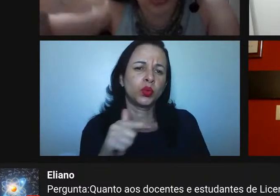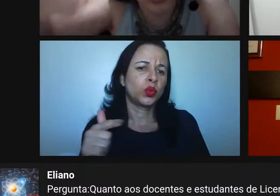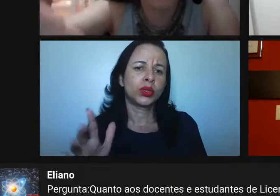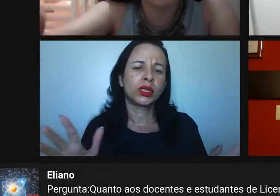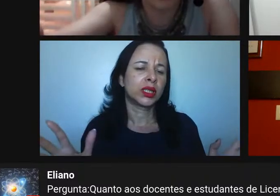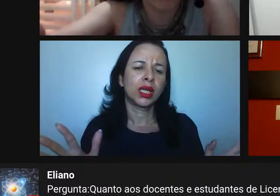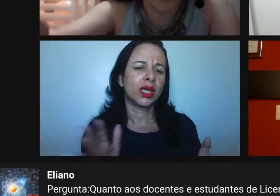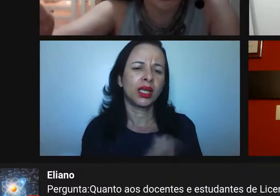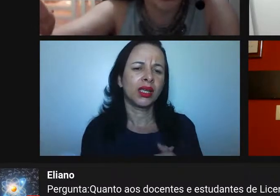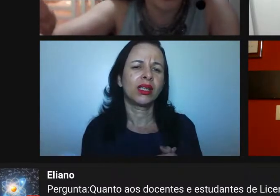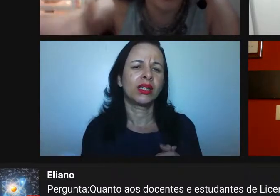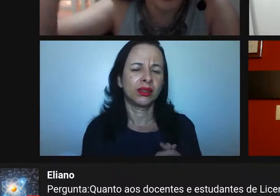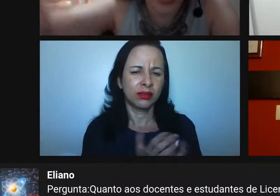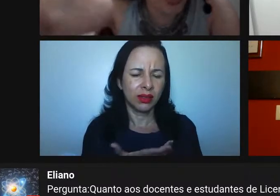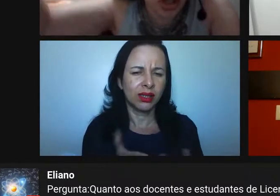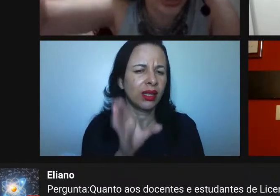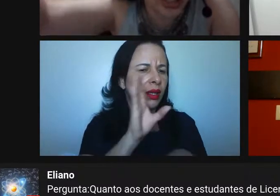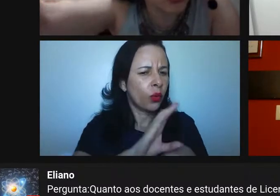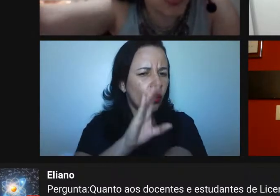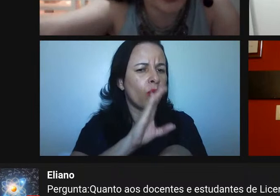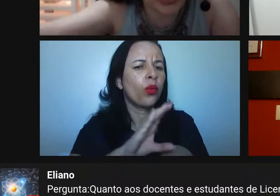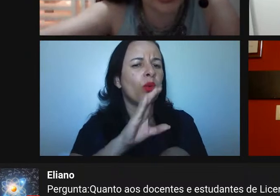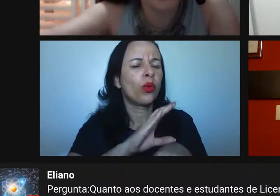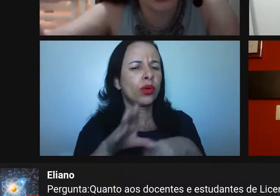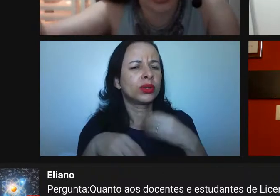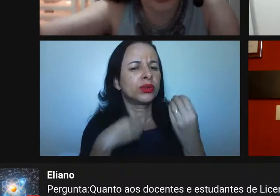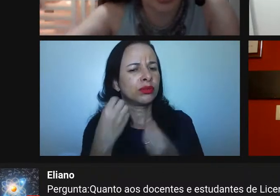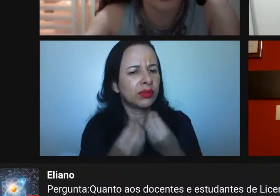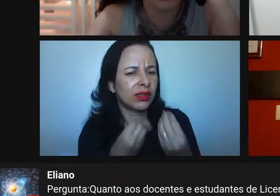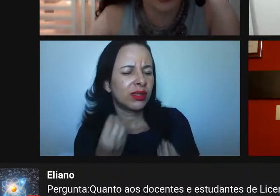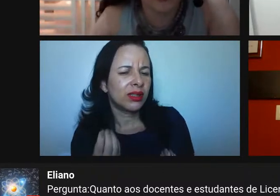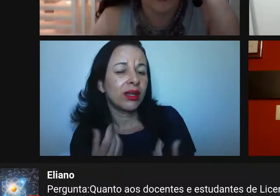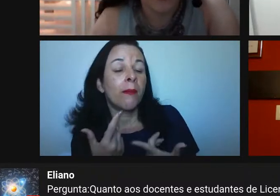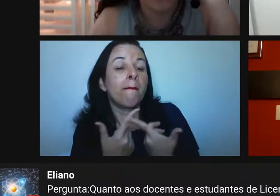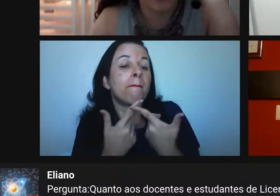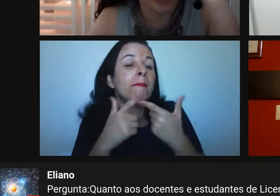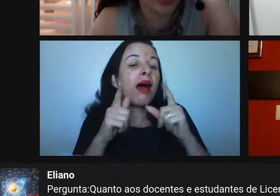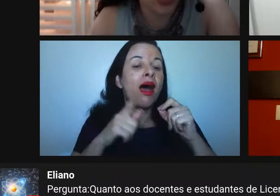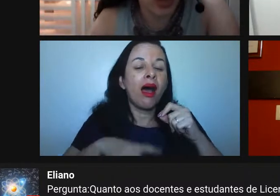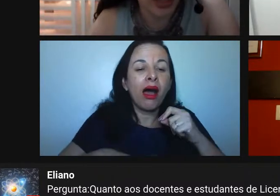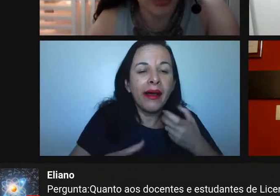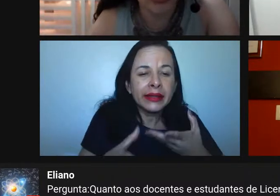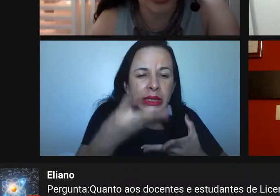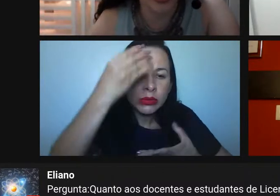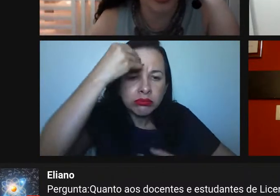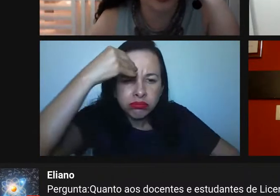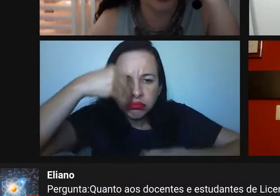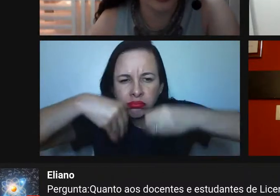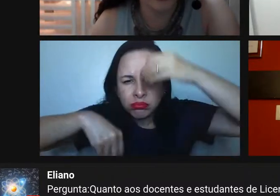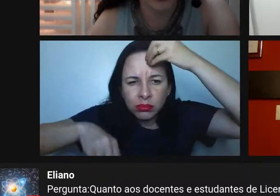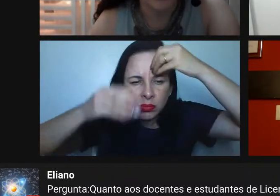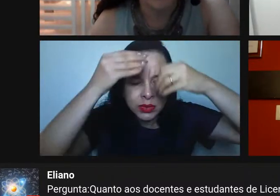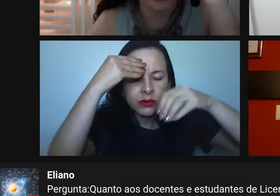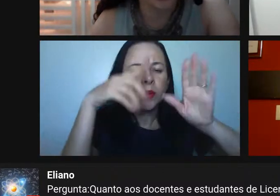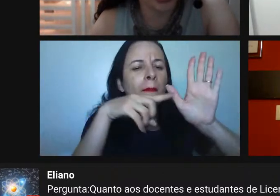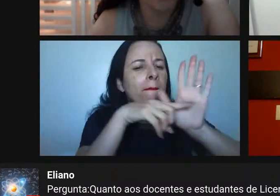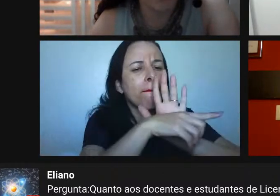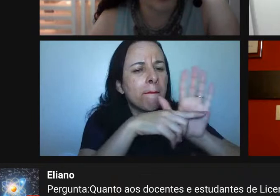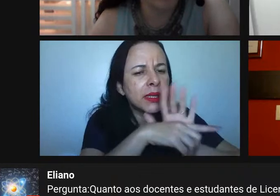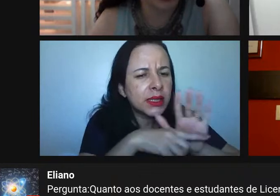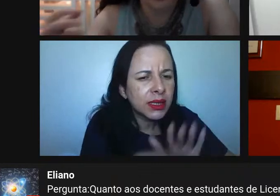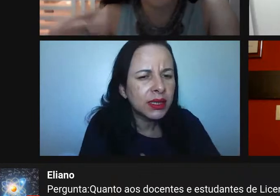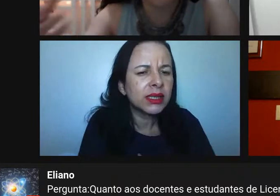assim eu não tive você não teve sua formação você vai adquirindo com pesquisa né Já já já graduado já atuando